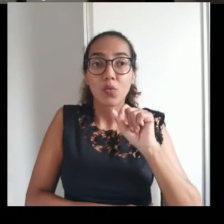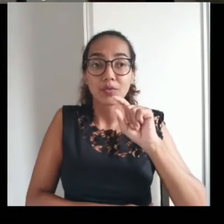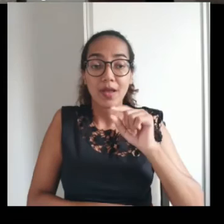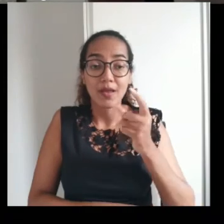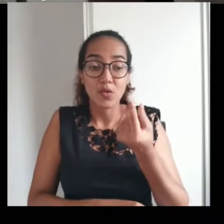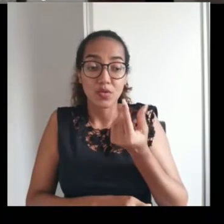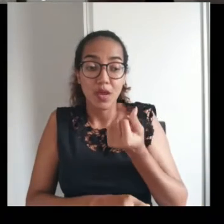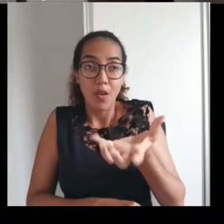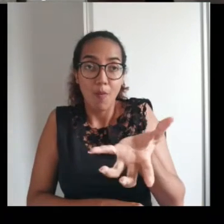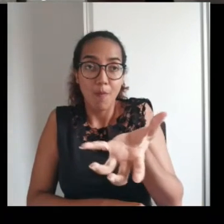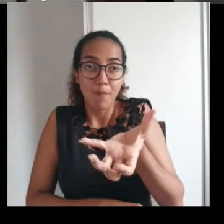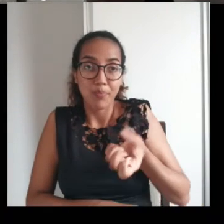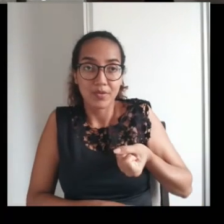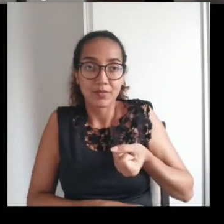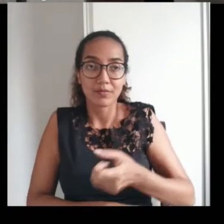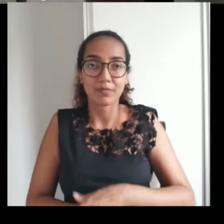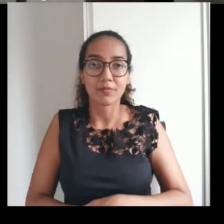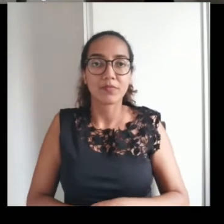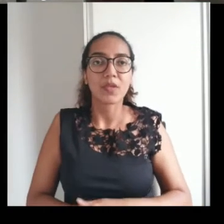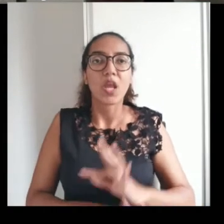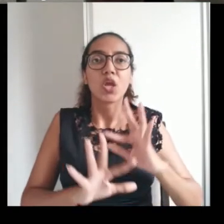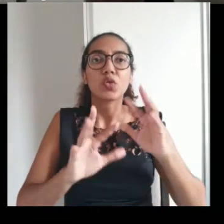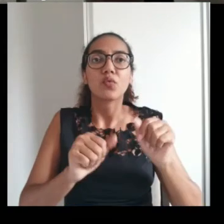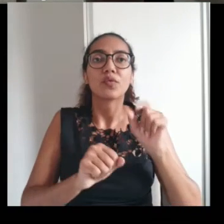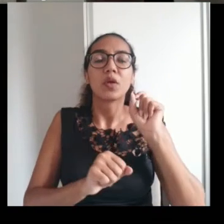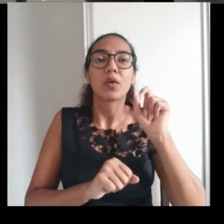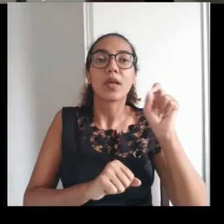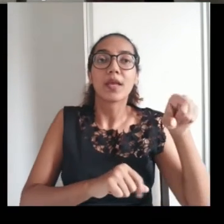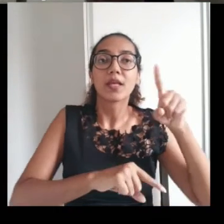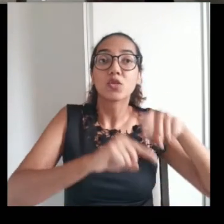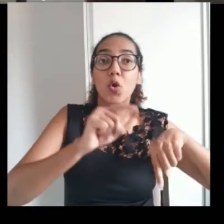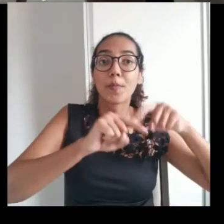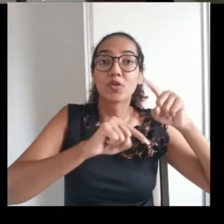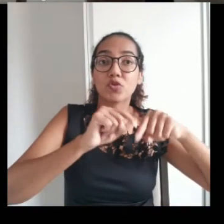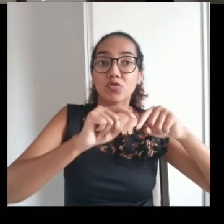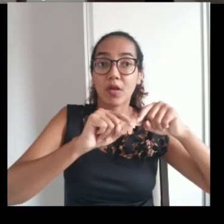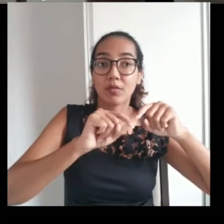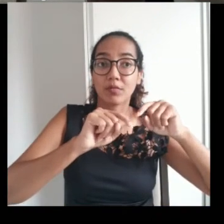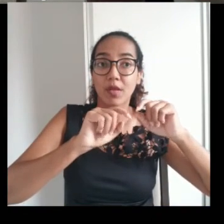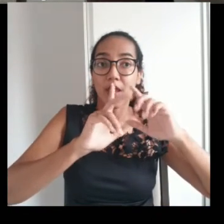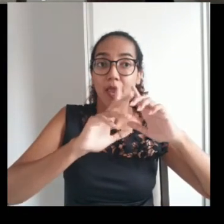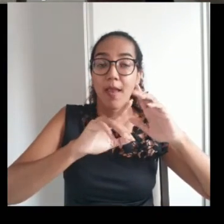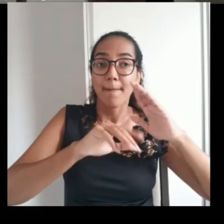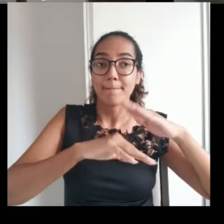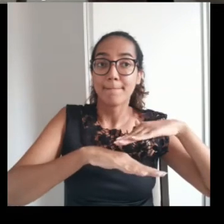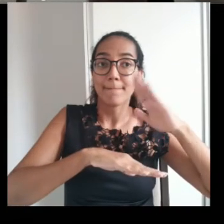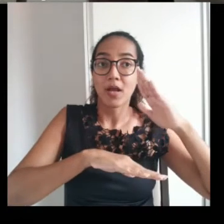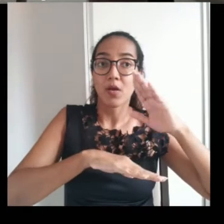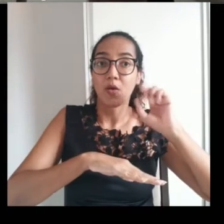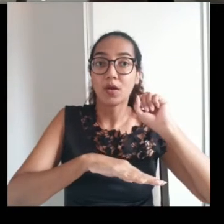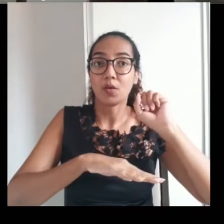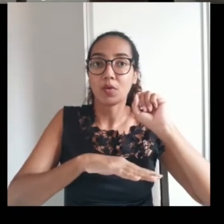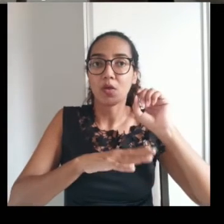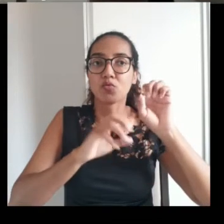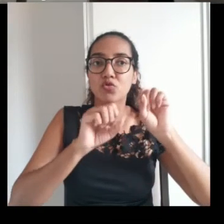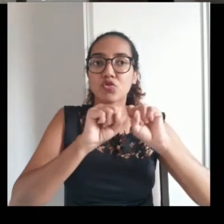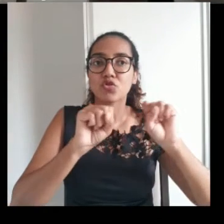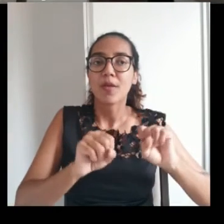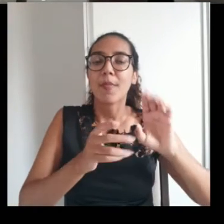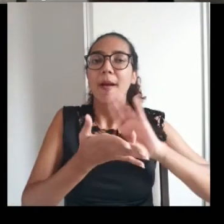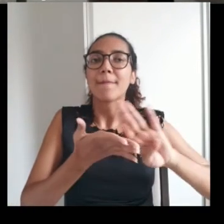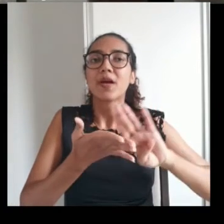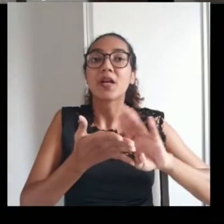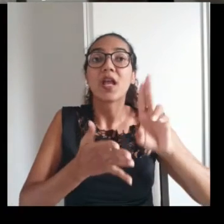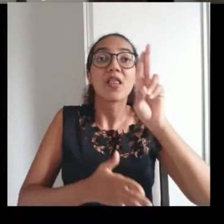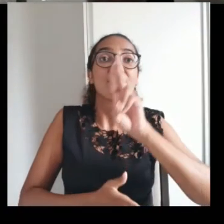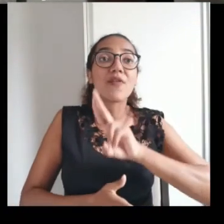esse objeto aqui maior, que eu estou chamando de sistema banco, ele vai usar todos os cadastros, que eu vou ter uma coisa parecida aqui, o cadastro de cliente, o